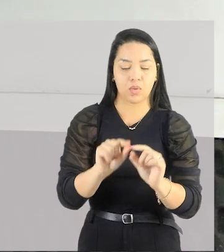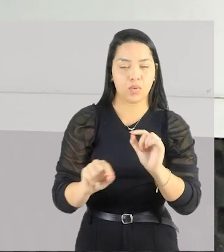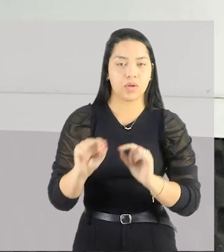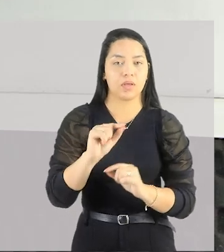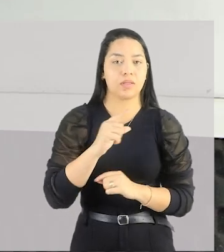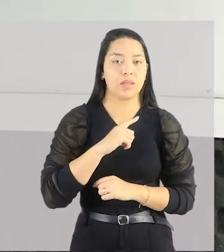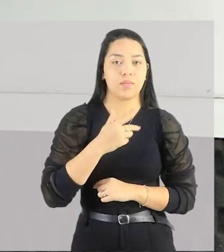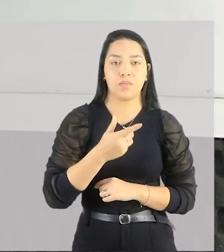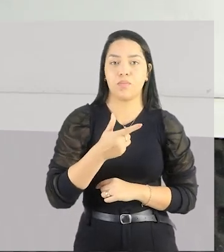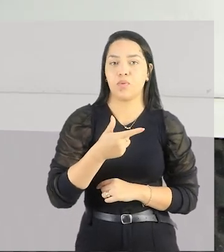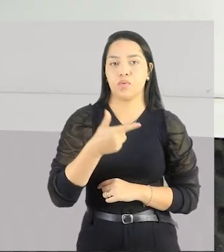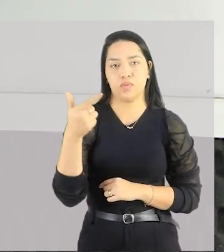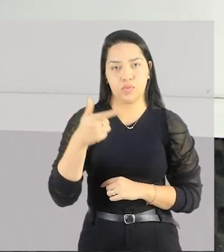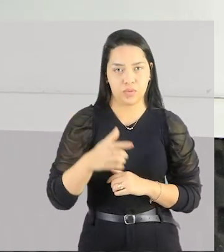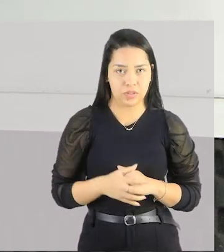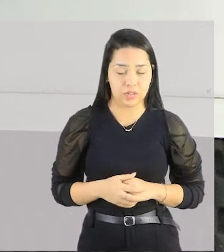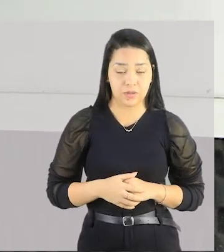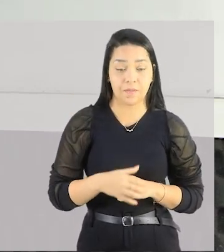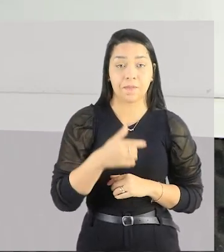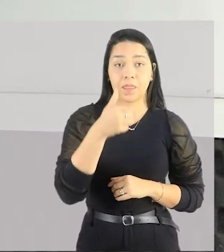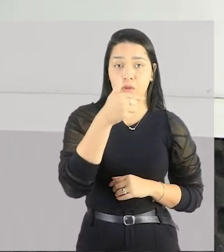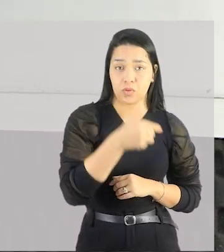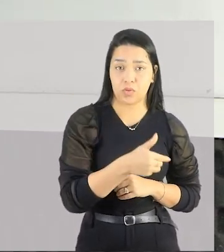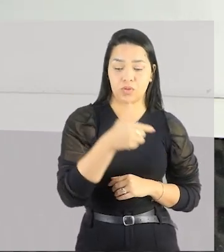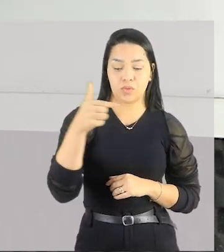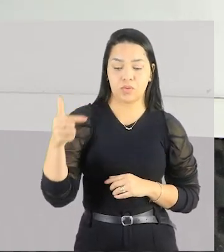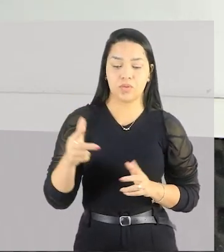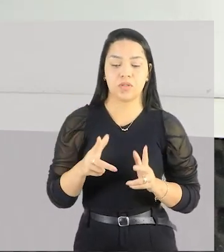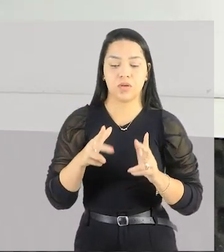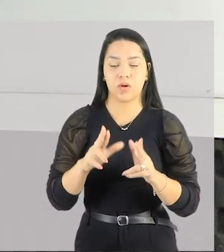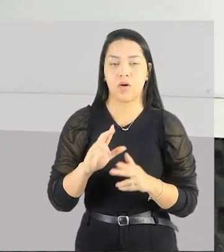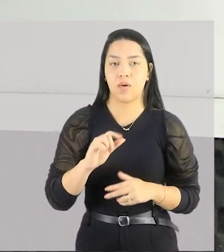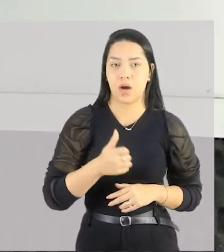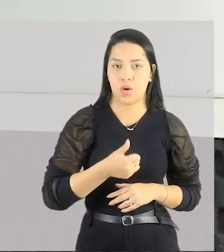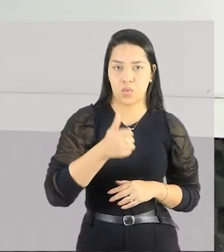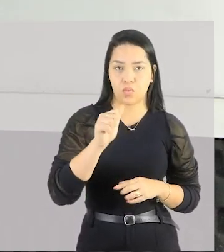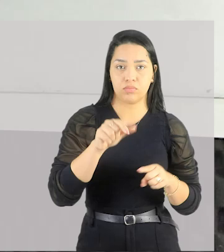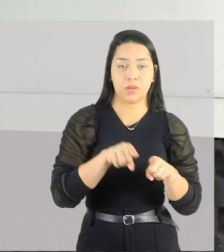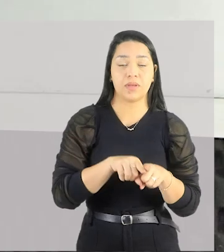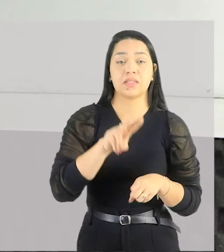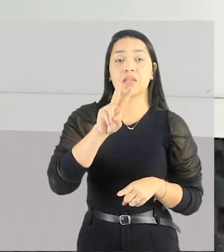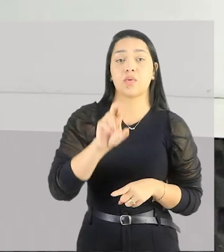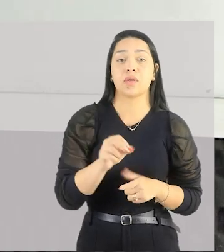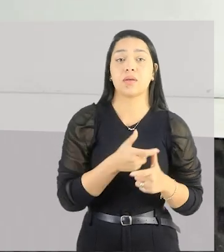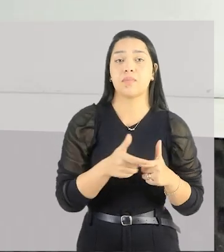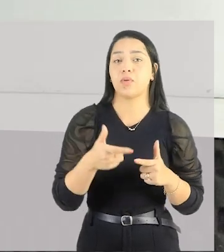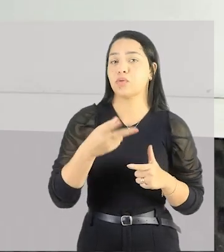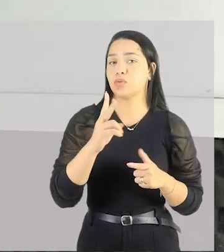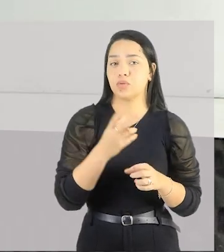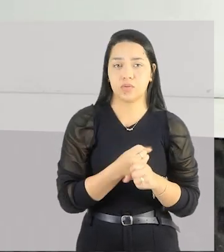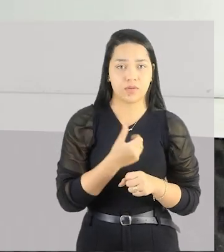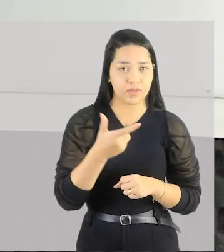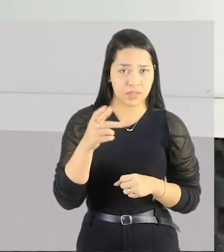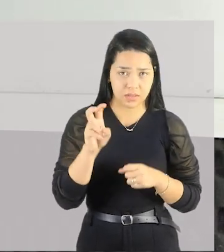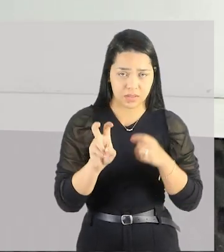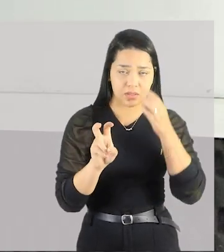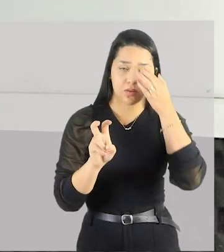simplifico por 2. 2 por 2 é igual a 1 e 50 por 2, turma, 25.